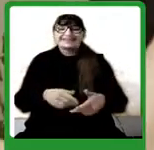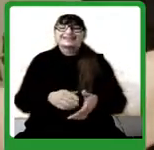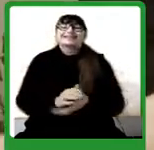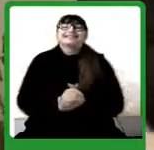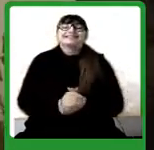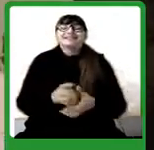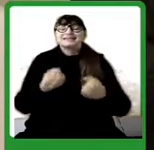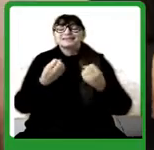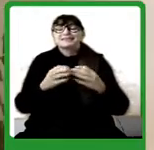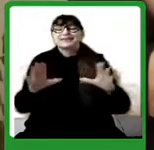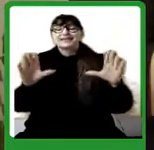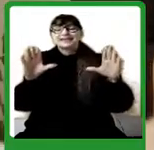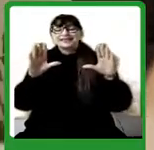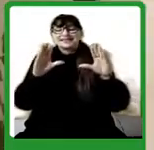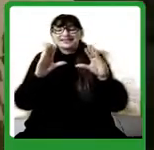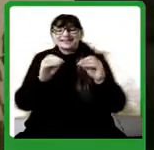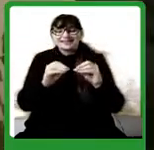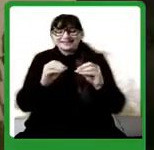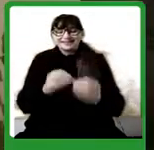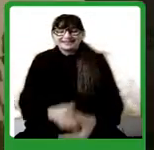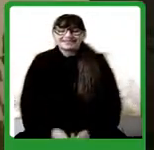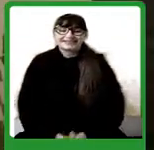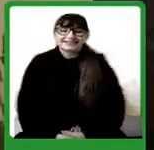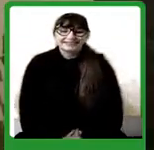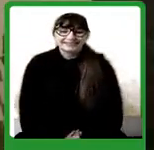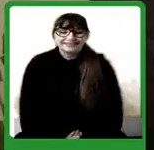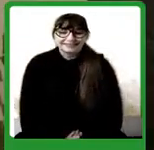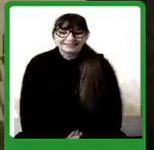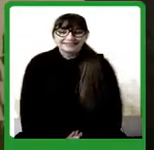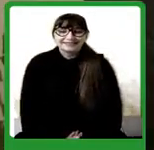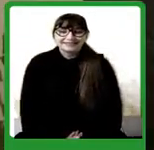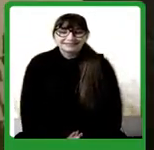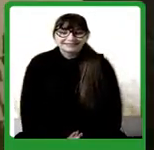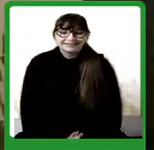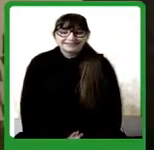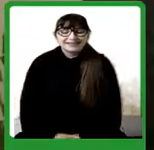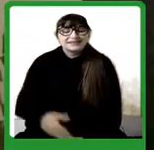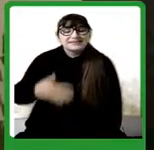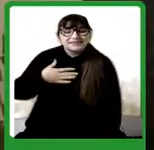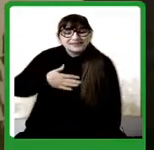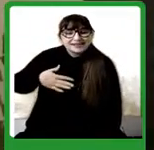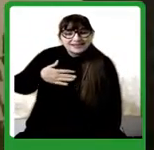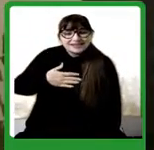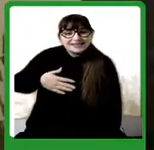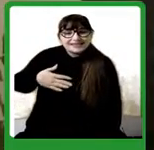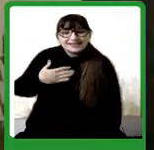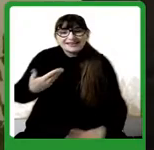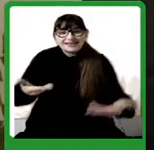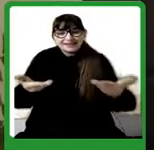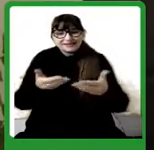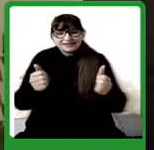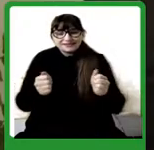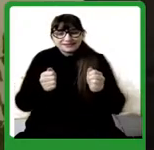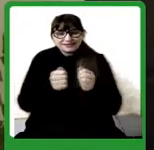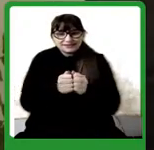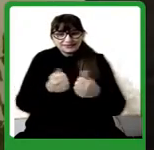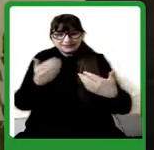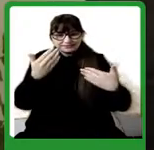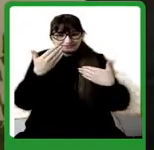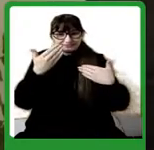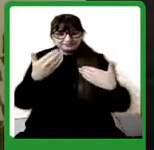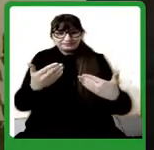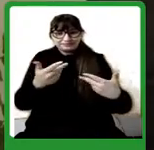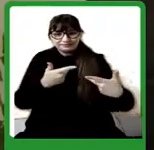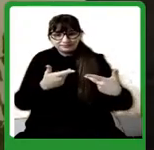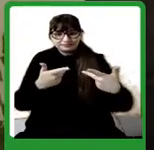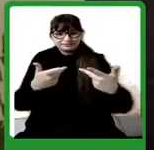boa noite. Tudo bem? E aí, meu querido? Boa noite. Bom, firme. Prazer enorme estar aqui. Obrigado pela oportunidade, pelo convite aí